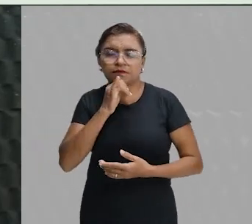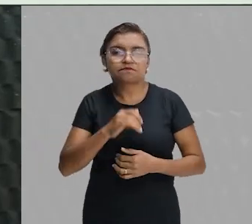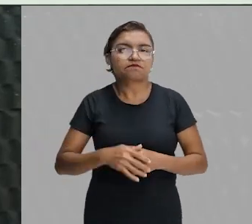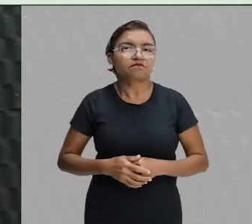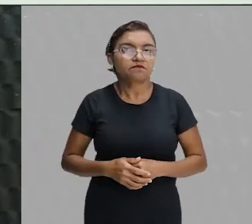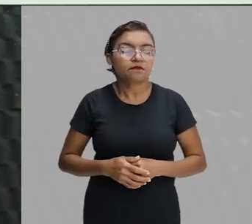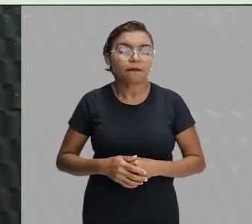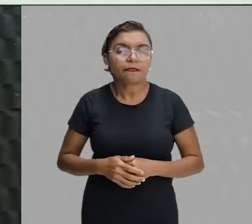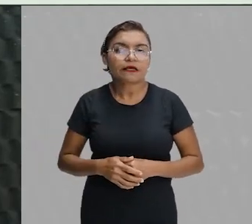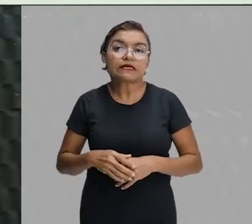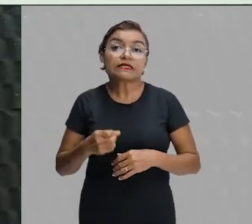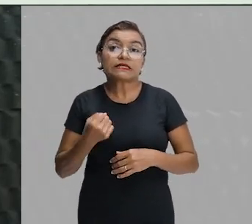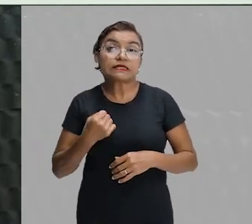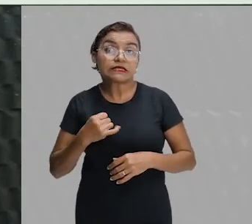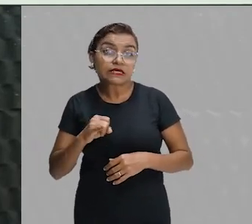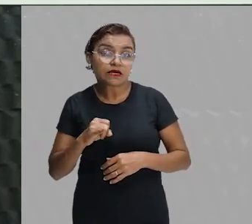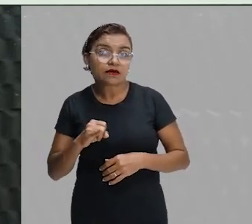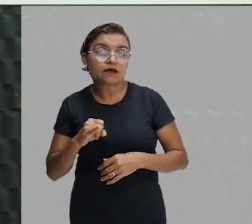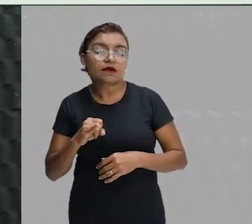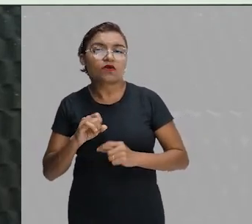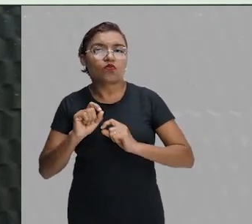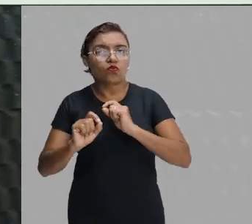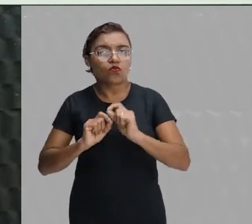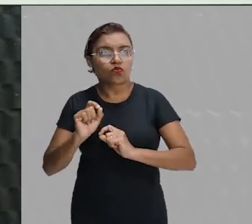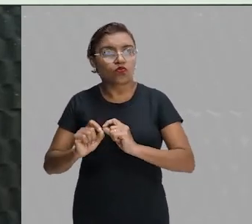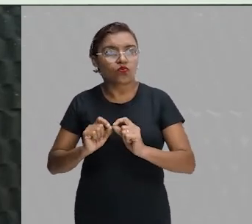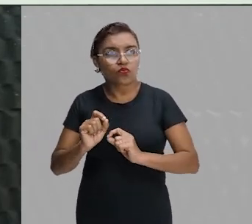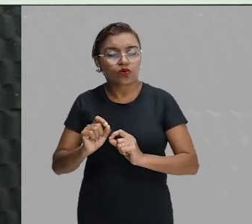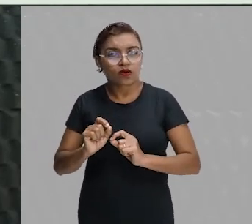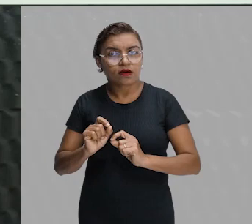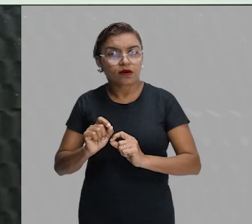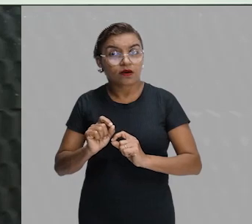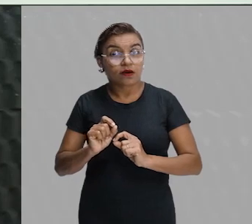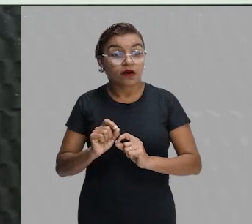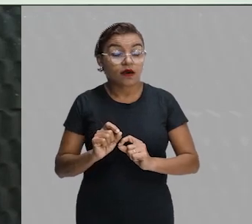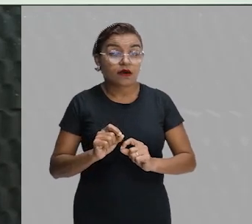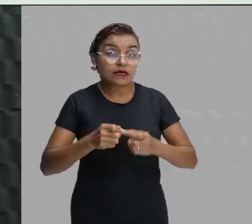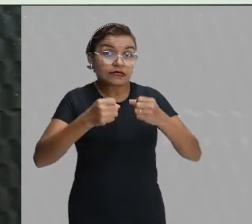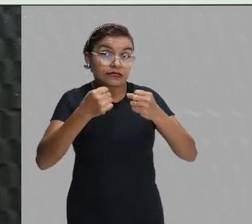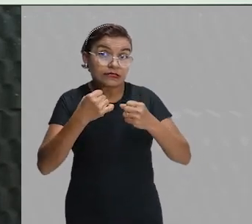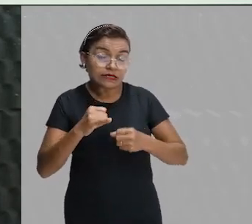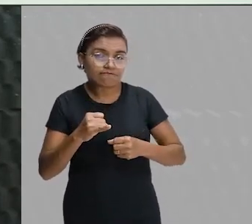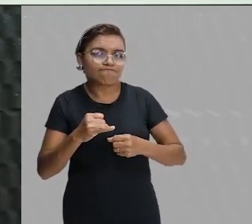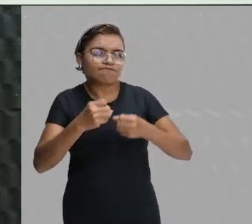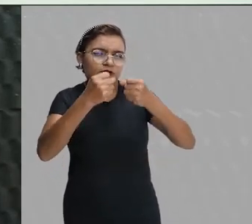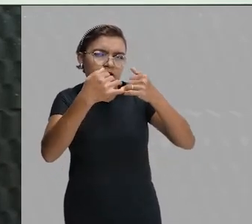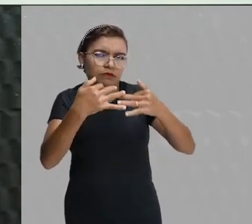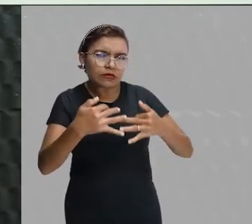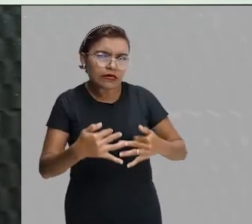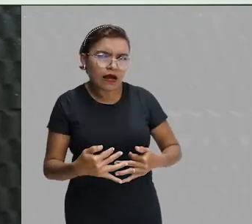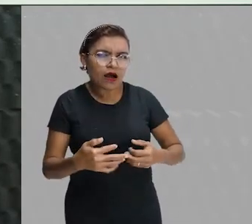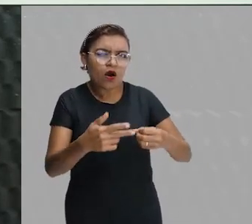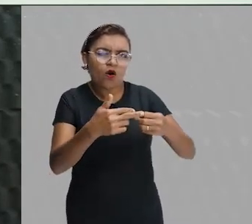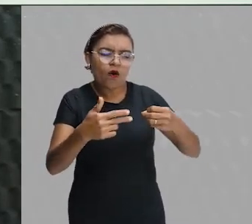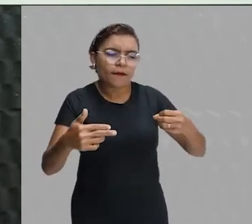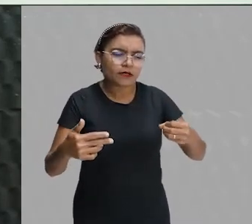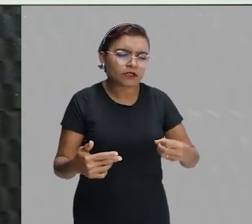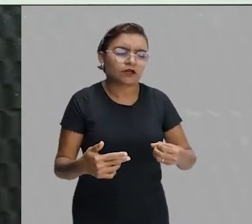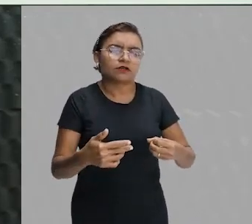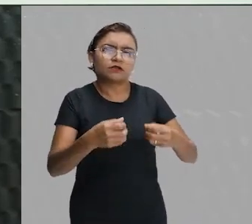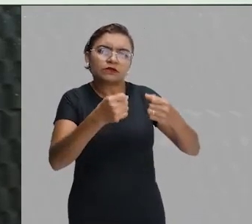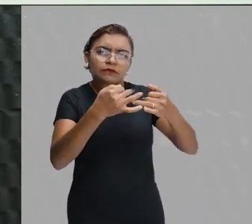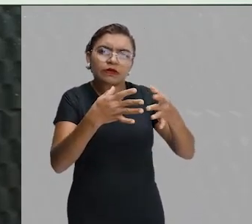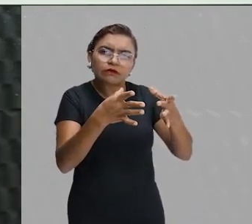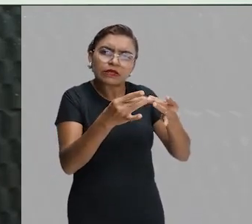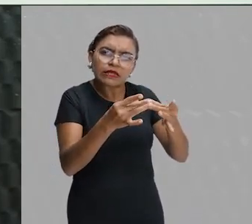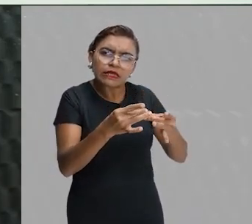algo, eu não posso negar isso que eu disse sobre o mesmo objeto. Se eu enumero, se eu considero, se eu